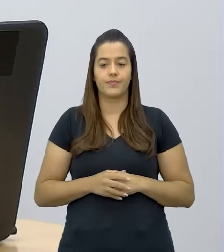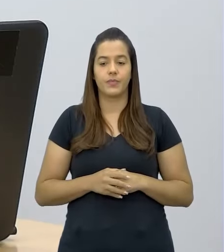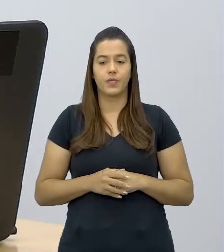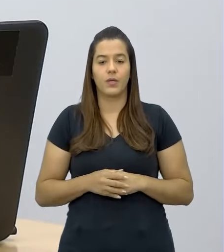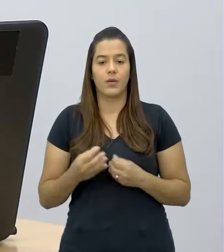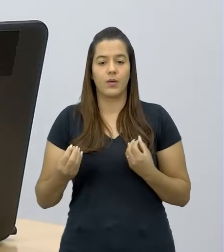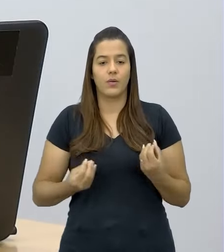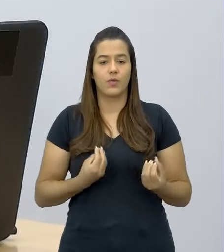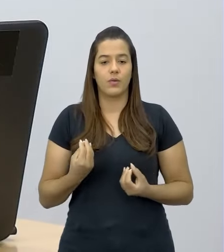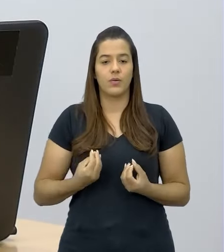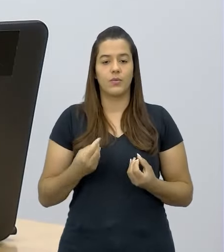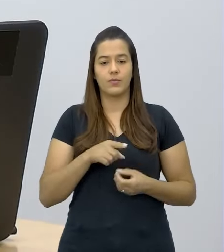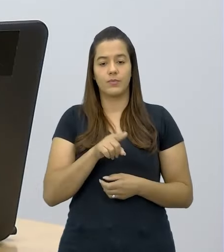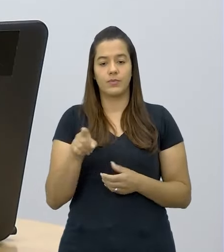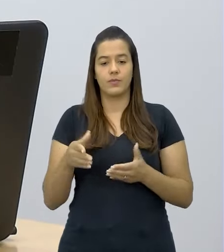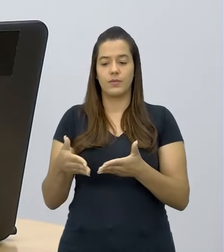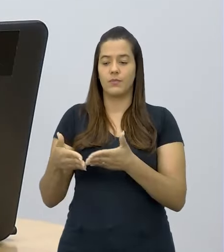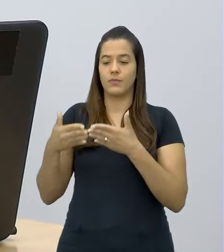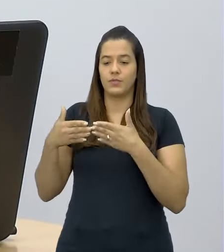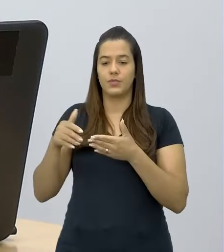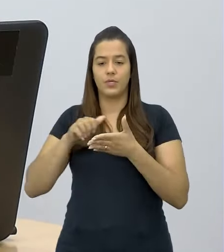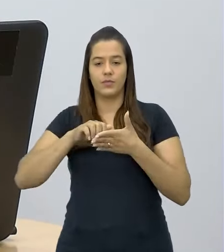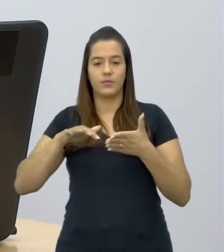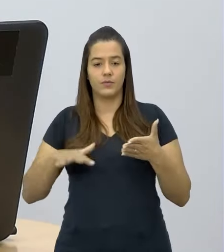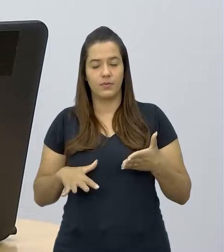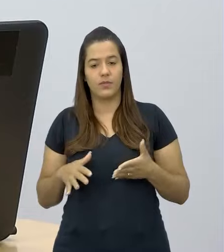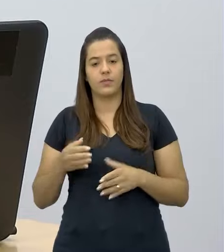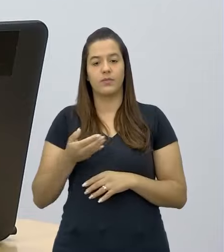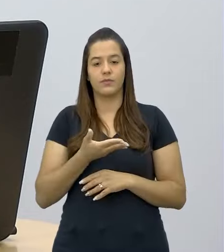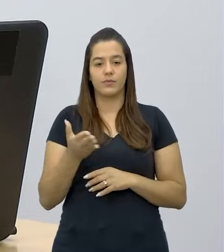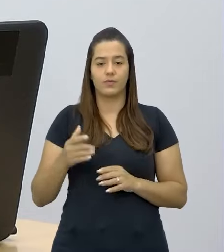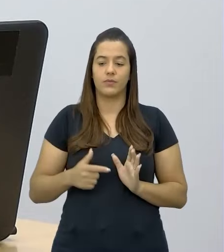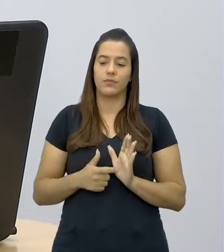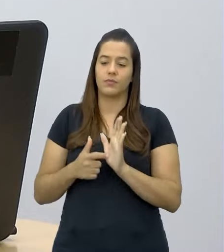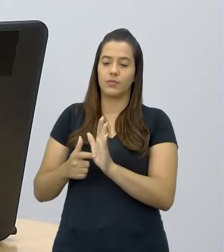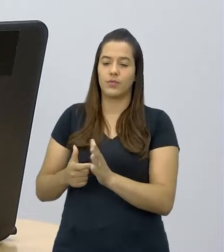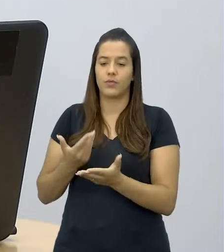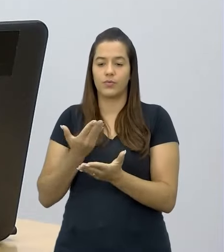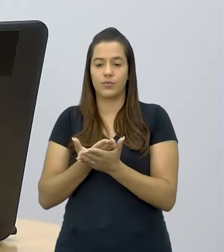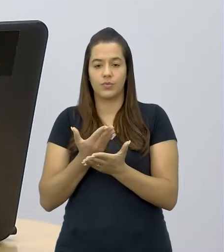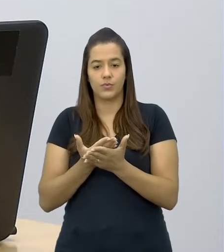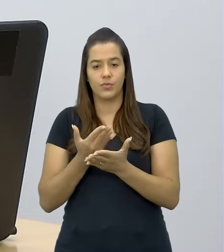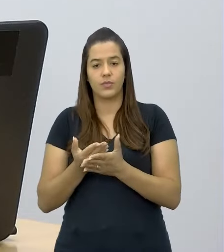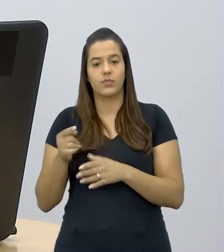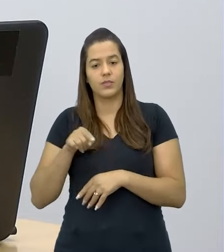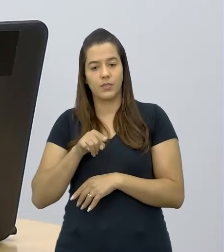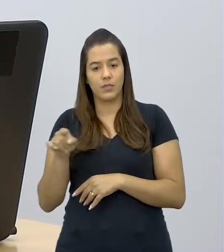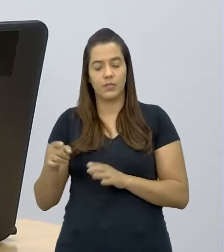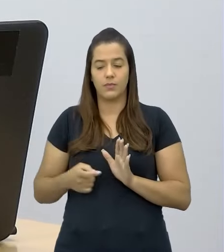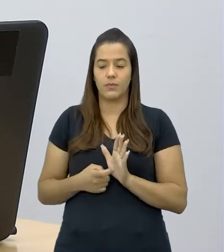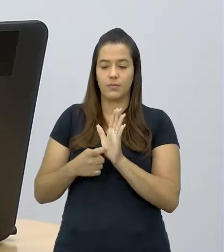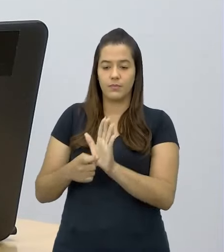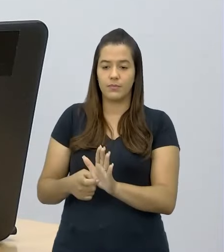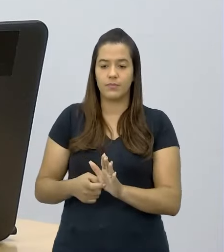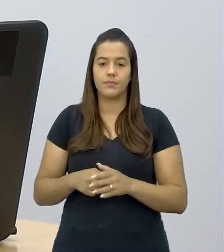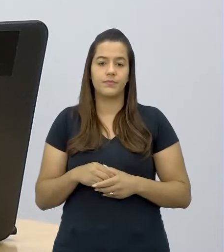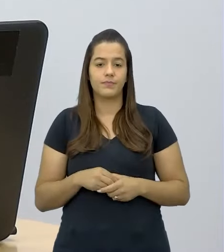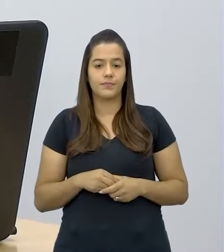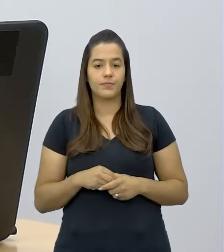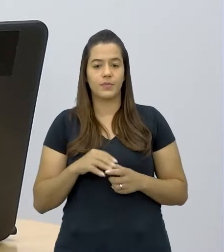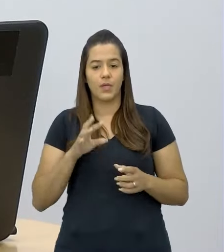você pode, por exemplo, solicitar uma atividade, né, em que você põe os estudantes ali, né, para apresentarem, né,